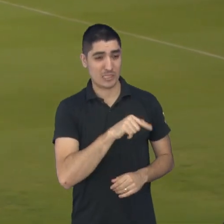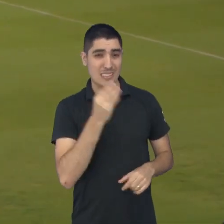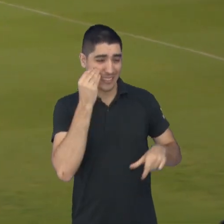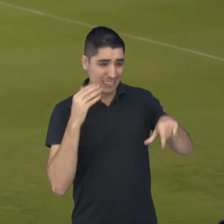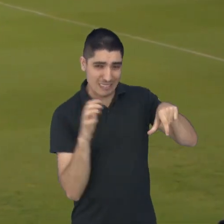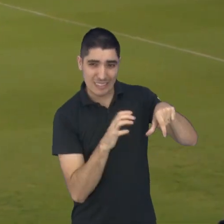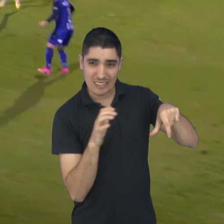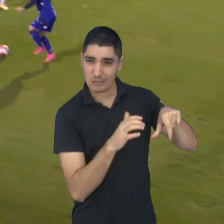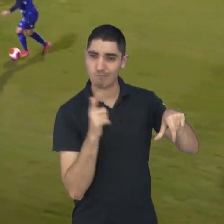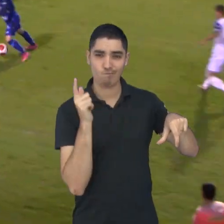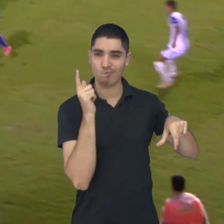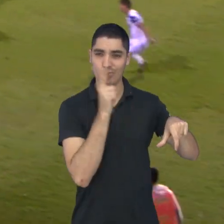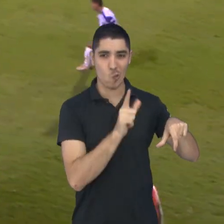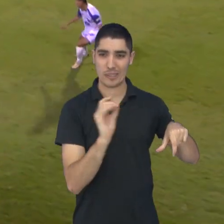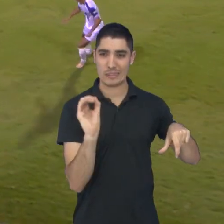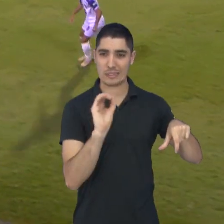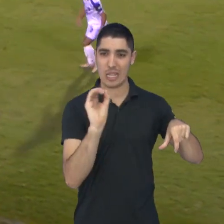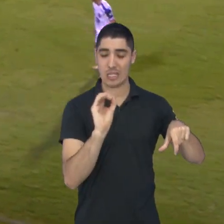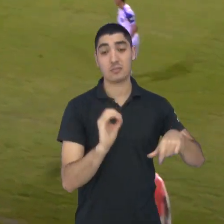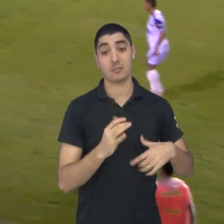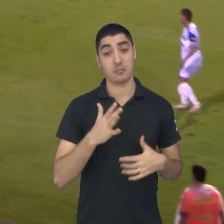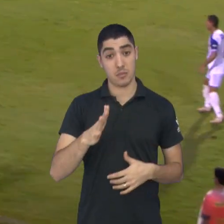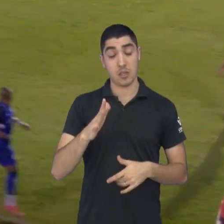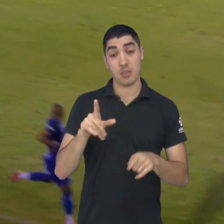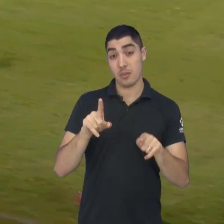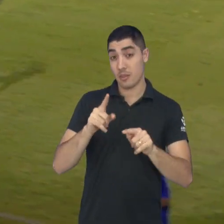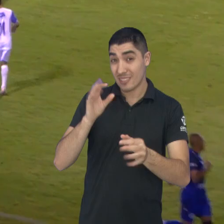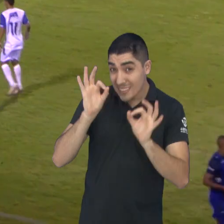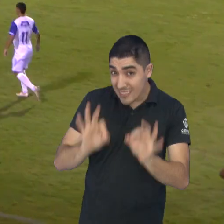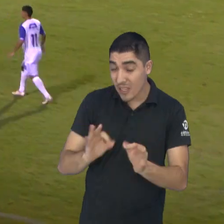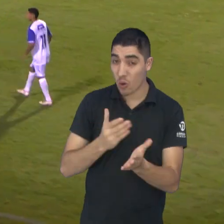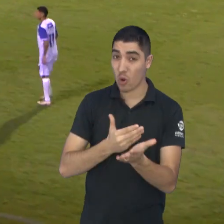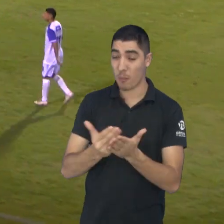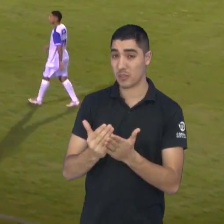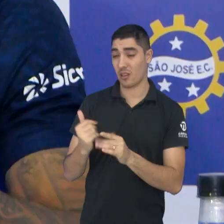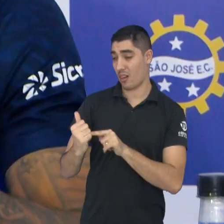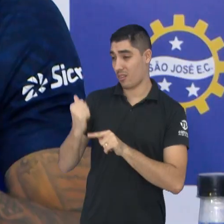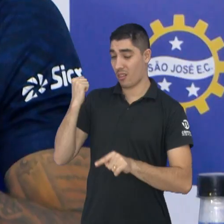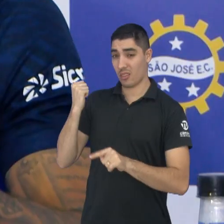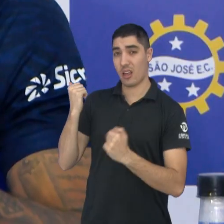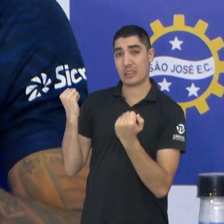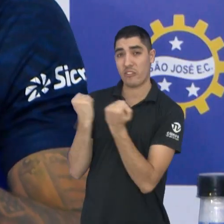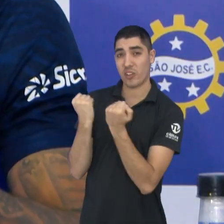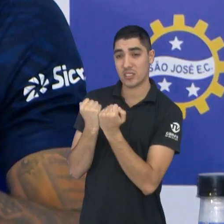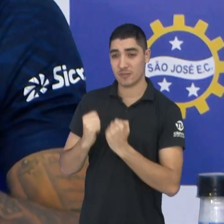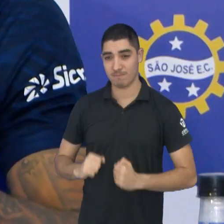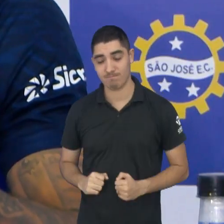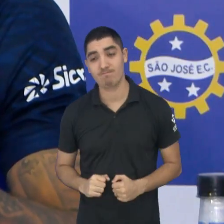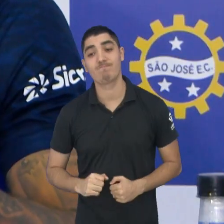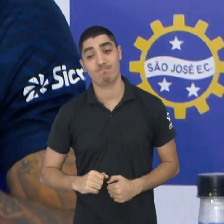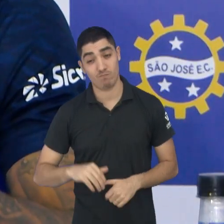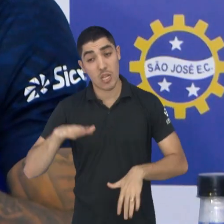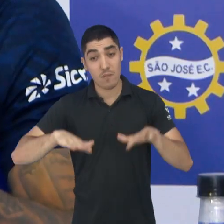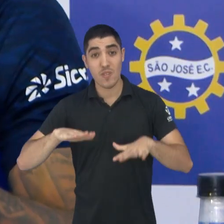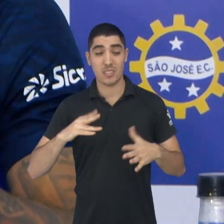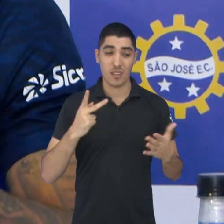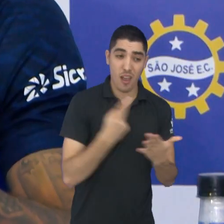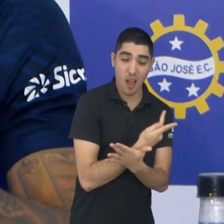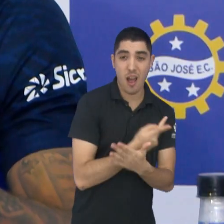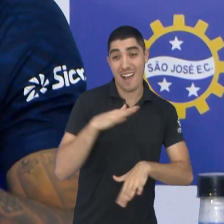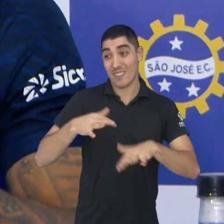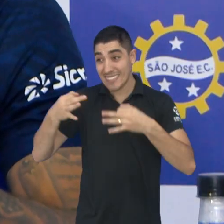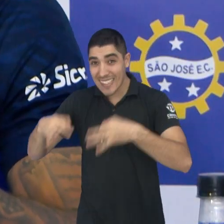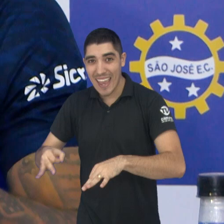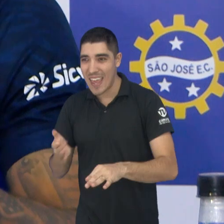frente. Na verdade, os problemas começavam lá atrás. Às vezes você erra, às vezes você acerta. Se você tiver com o